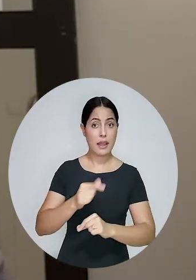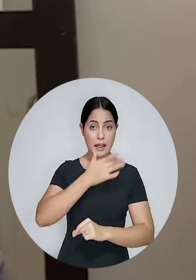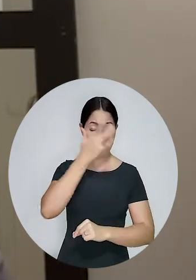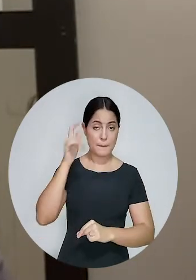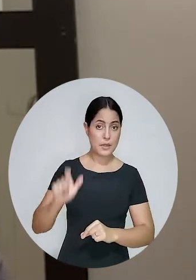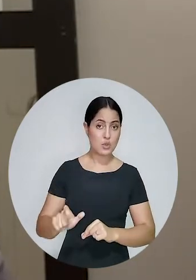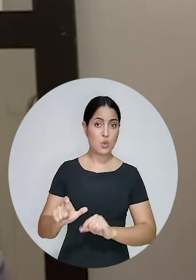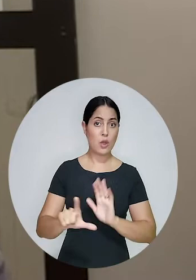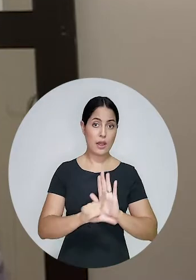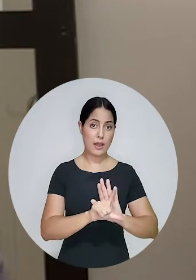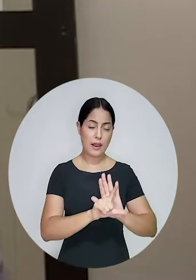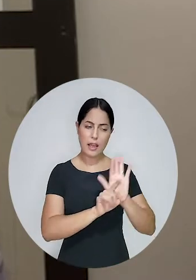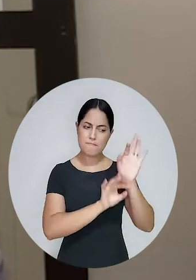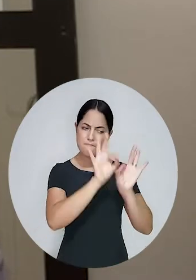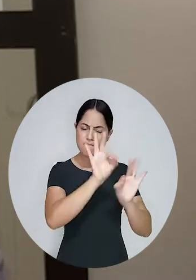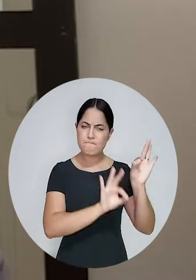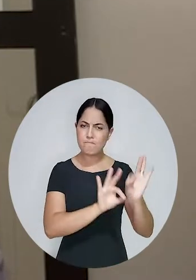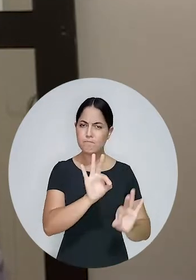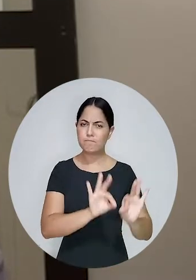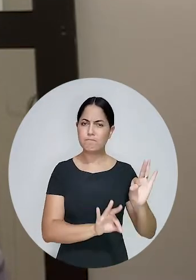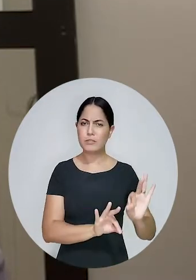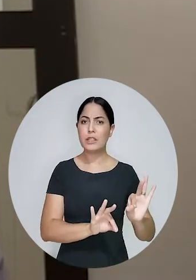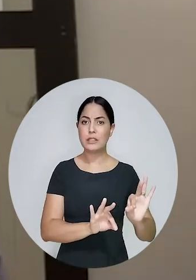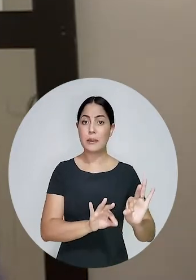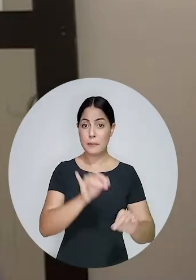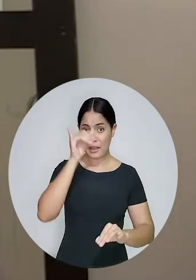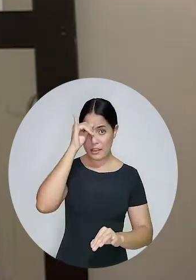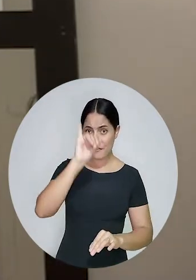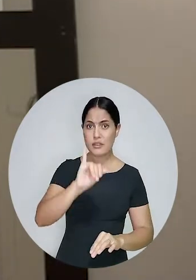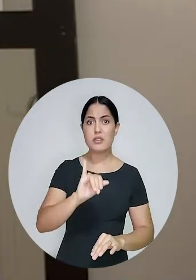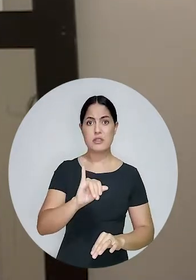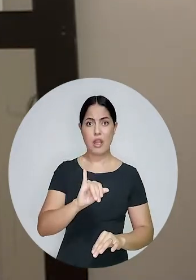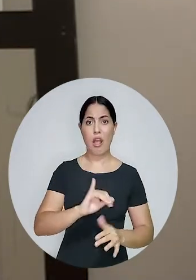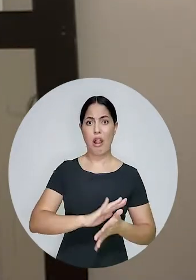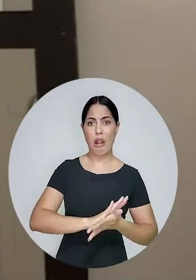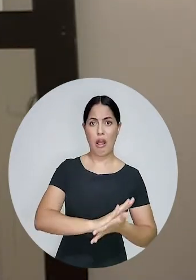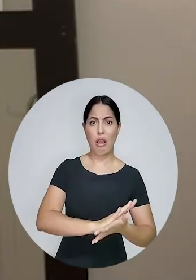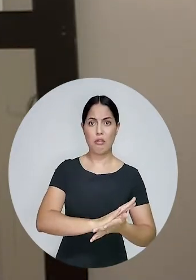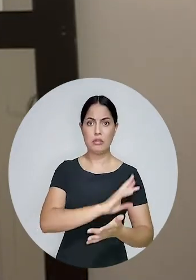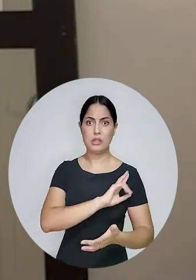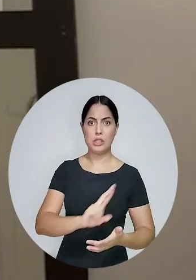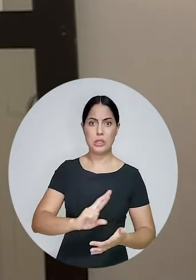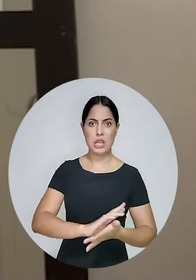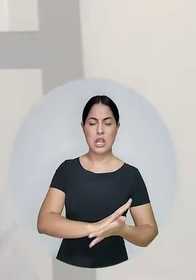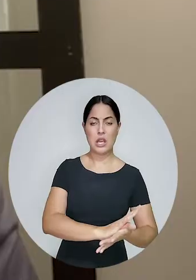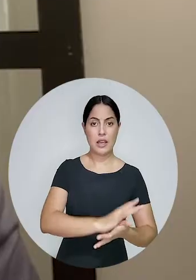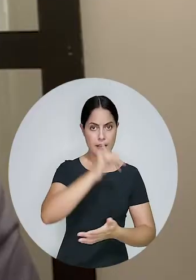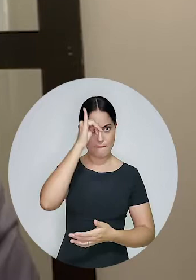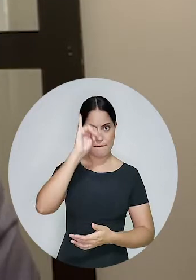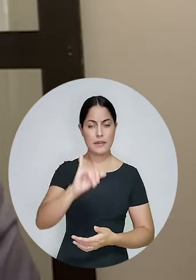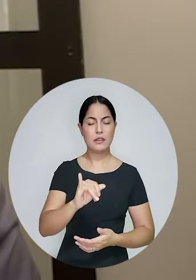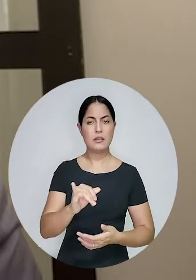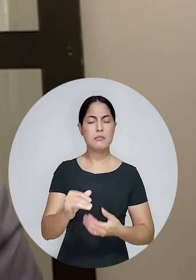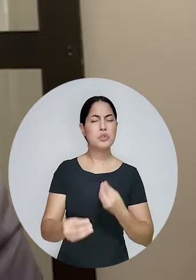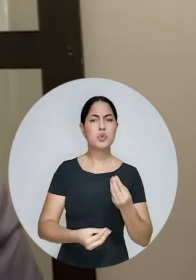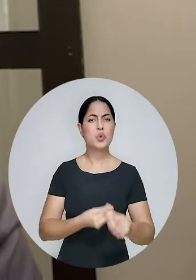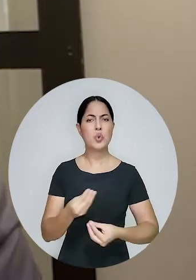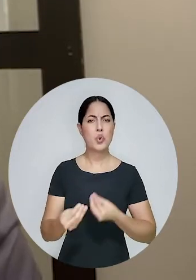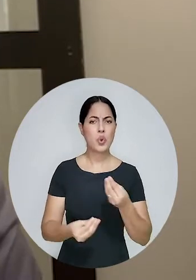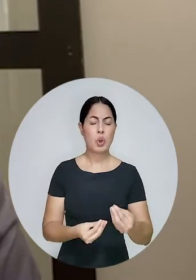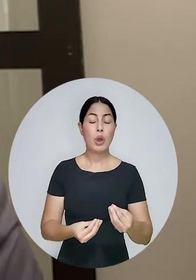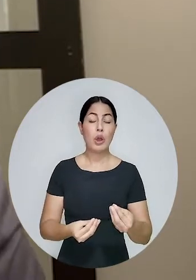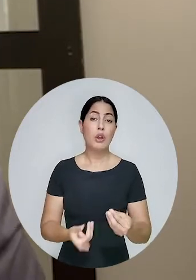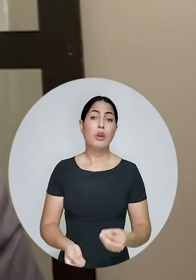que o legislador deve se debruçar para aprimorar o combate à intolerância religiosa. A prática e